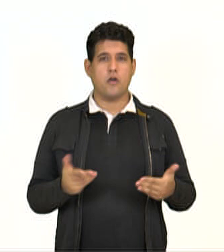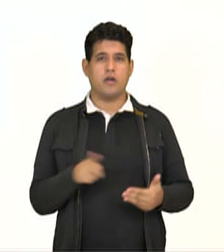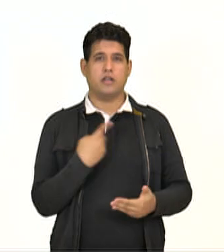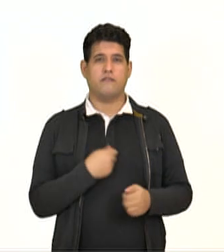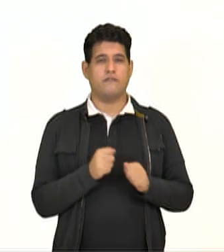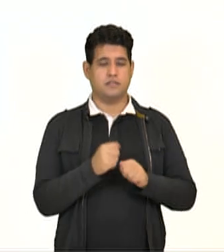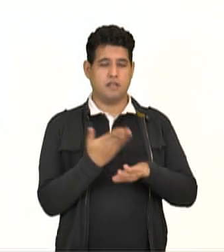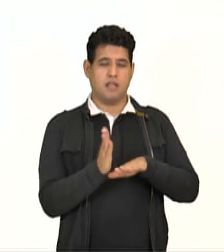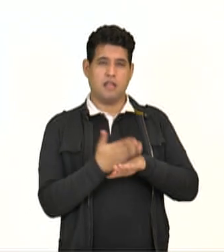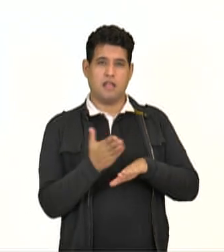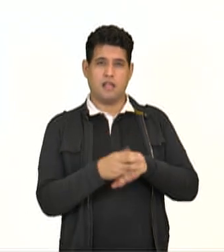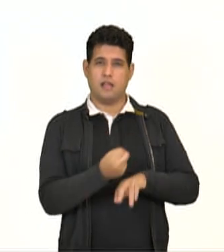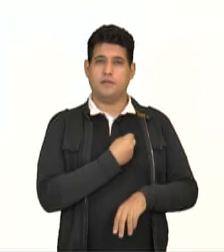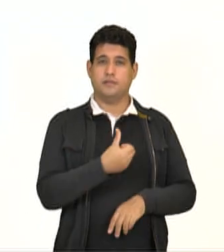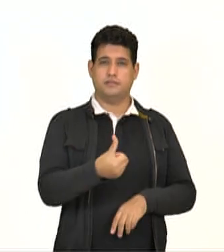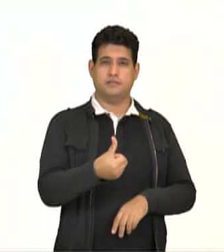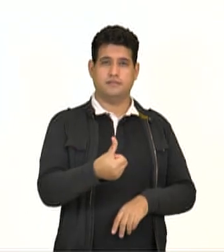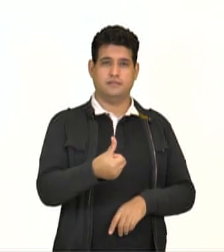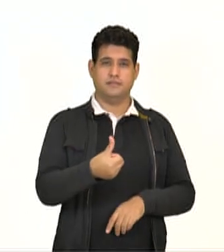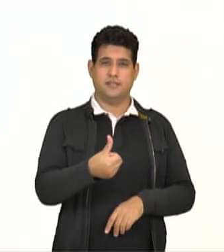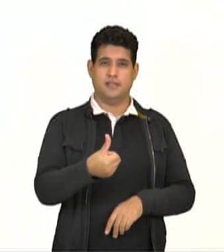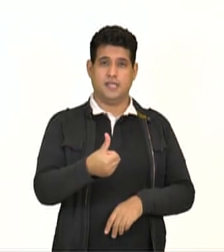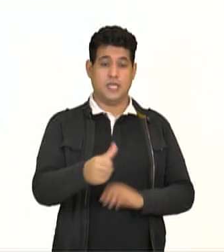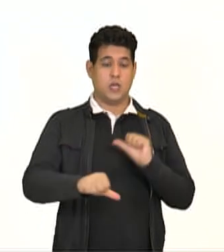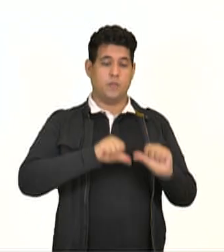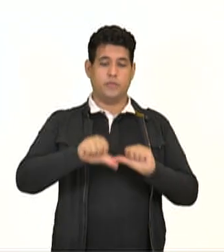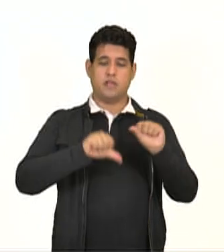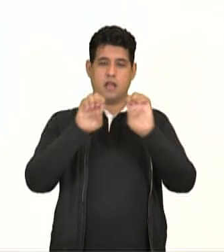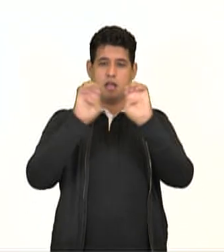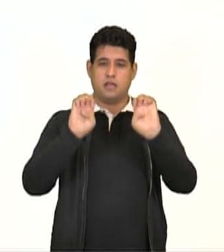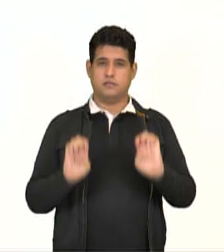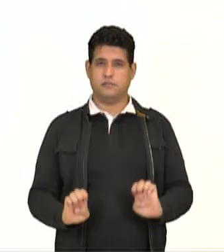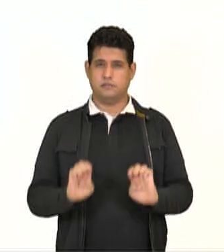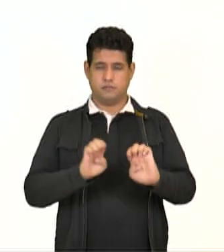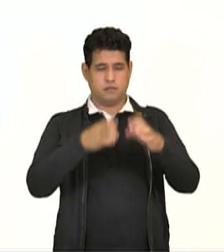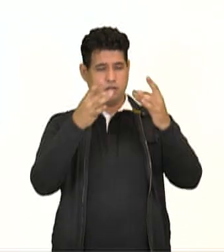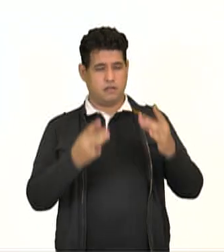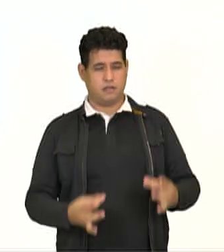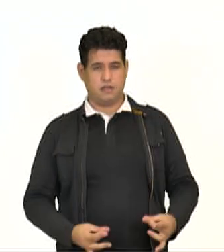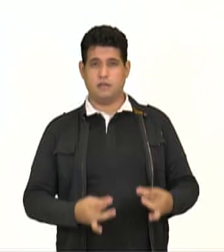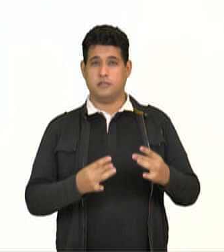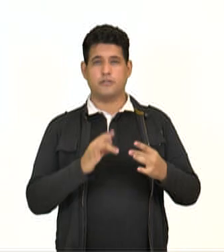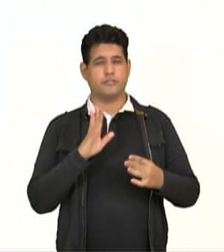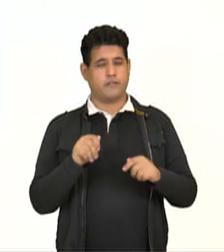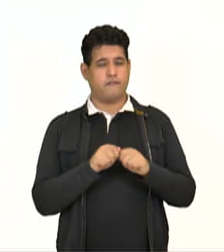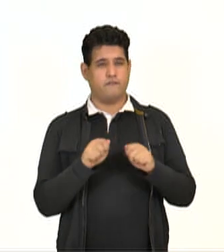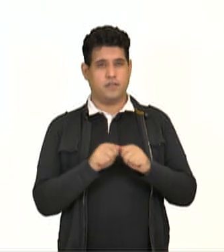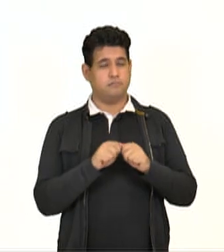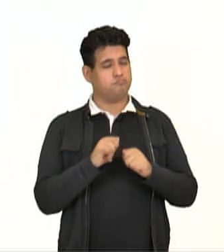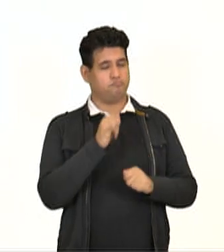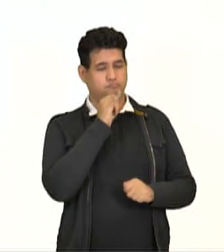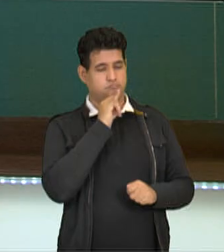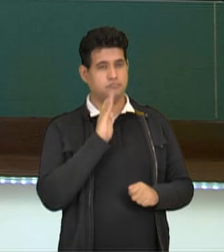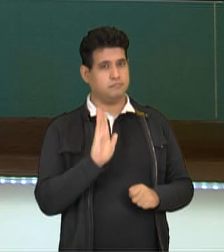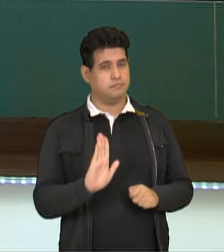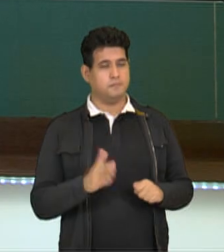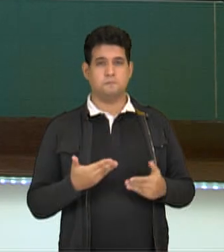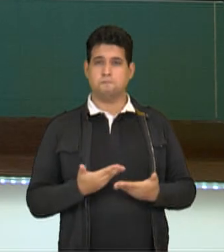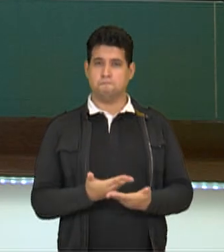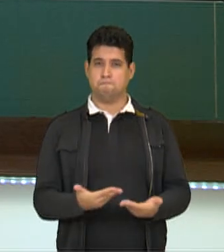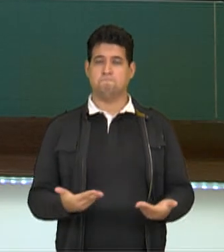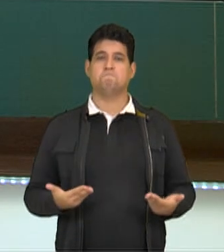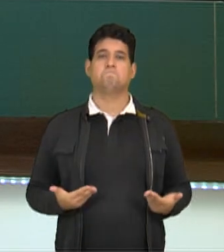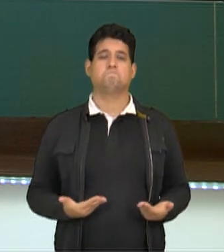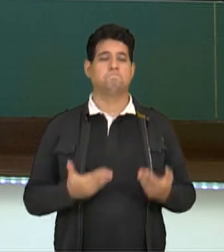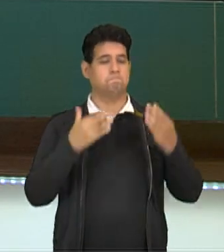fazer o exercício 6. Mude a estrutura das citações. eu fiz uma como exemplo para você,